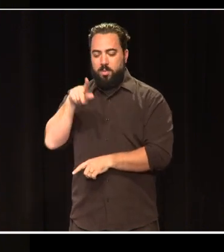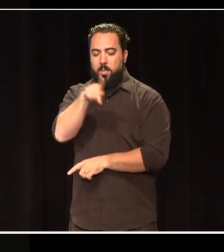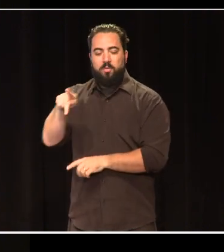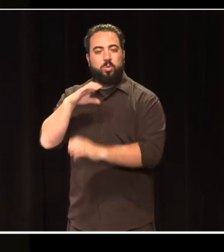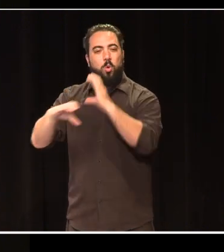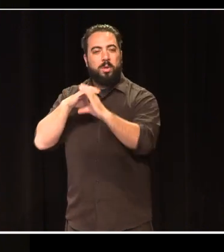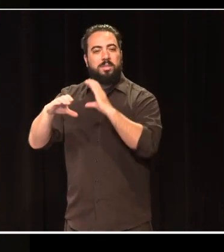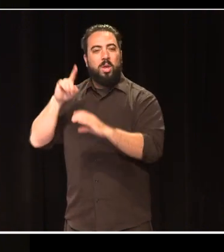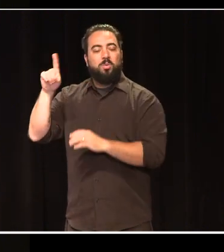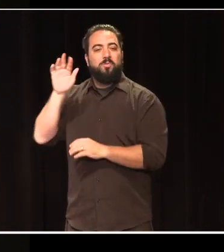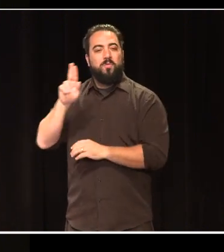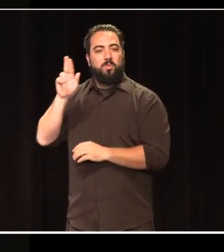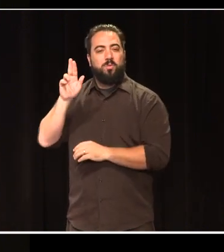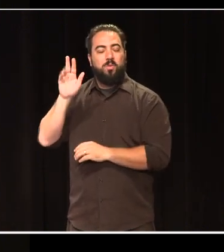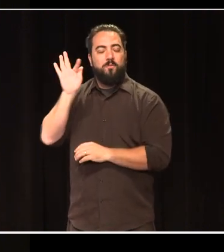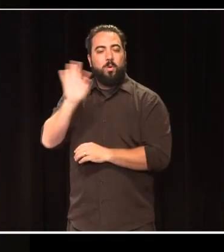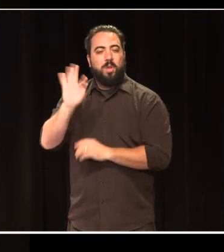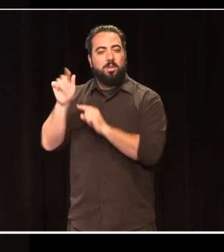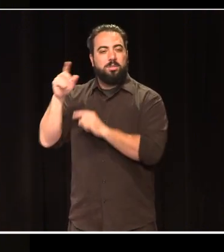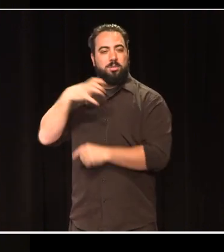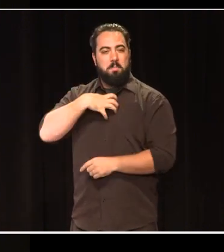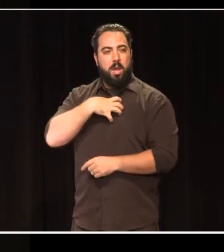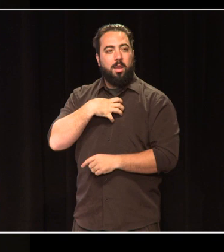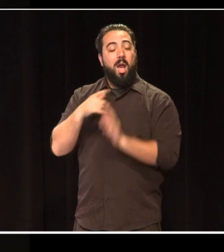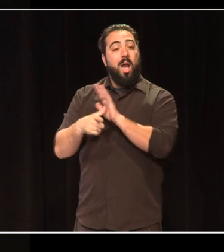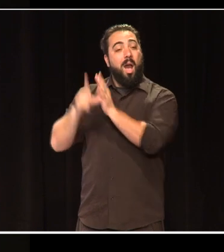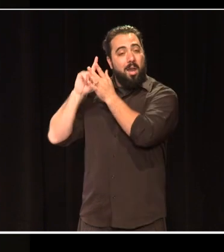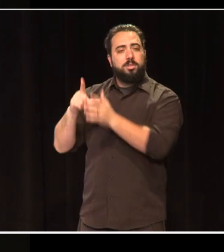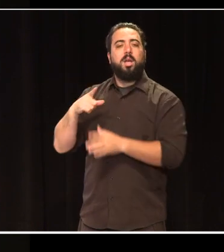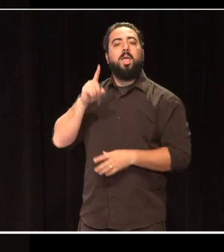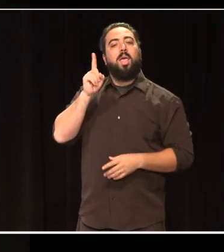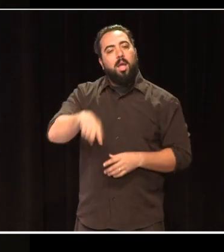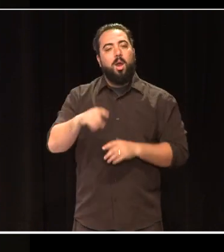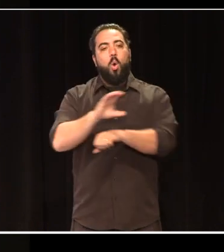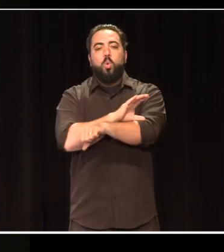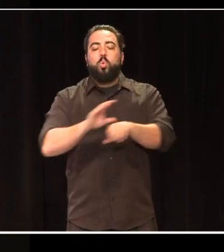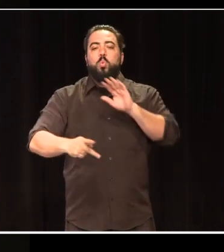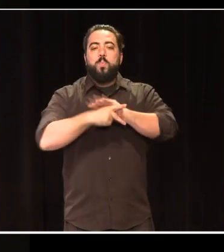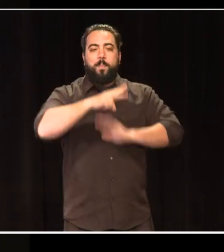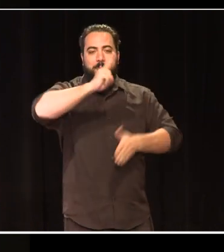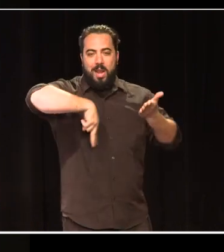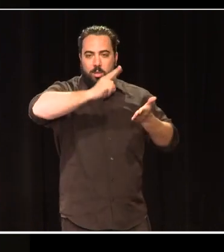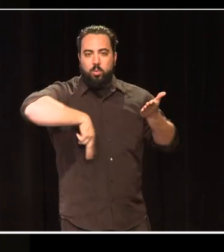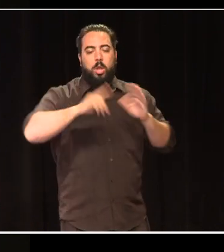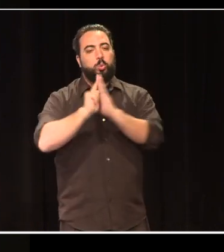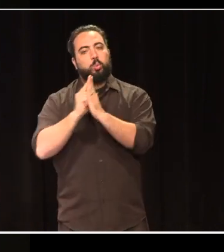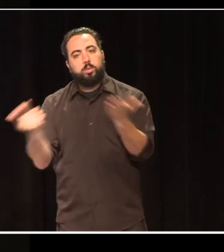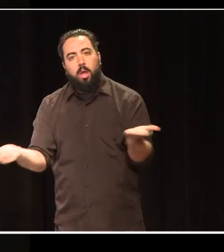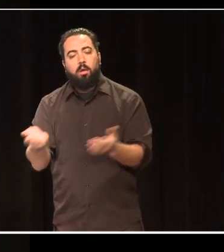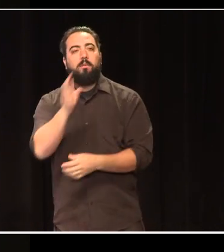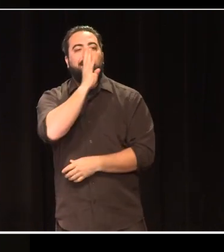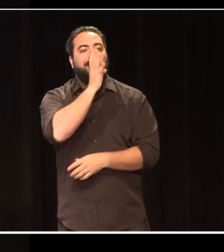da Bahia, que ele fala que antes a gente tinha uma cultura da leitura. ler jornal, ver TV,